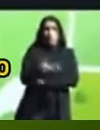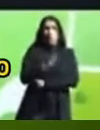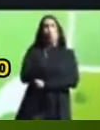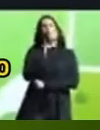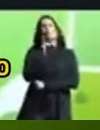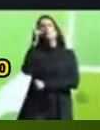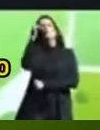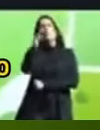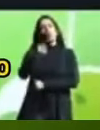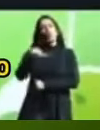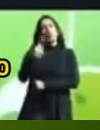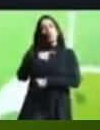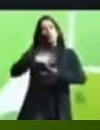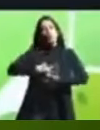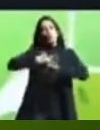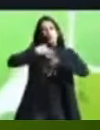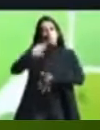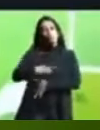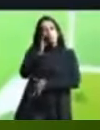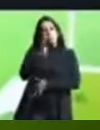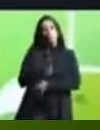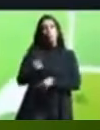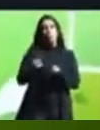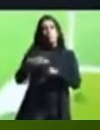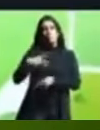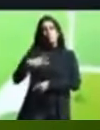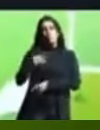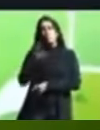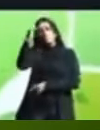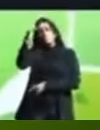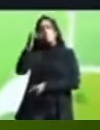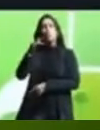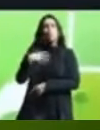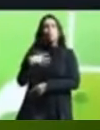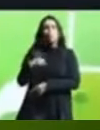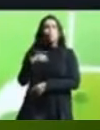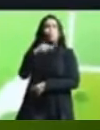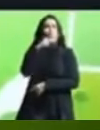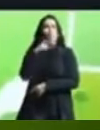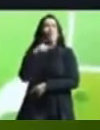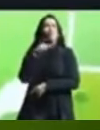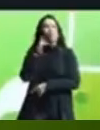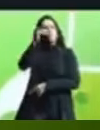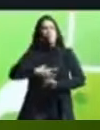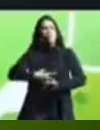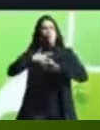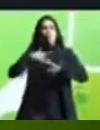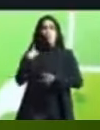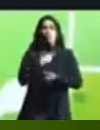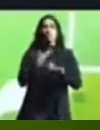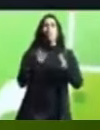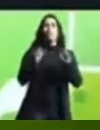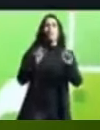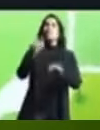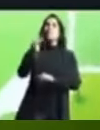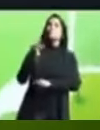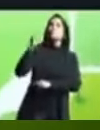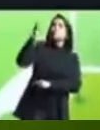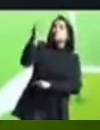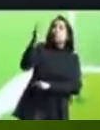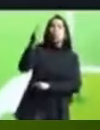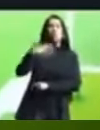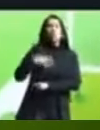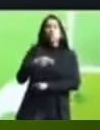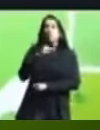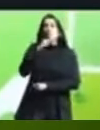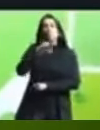nós termos orgulho de ser brasileiro, mas nossos filhos e nossos netos. Nós queremos deixar um Brasil para que nossos netos e nossos filhos tenham orgulho